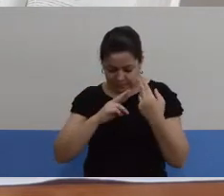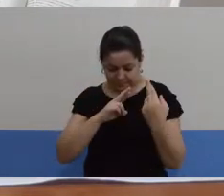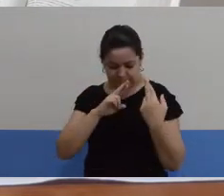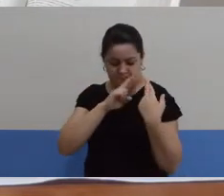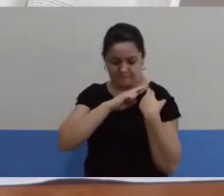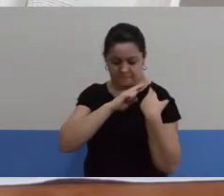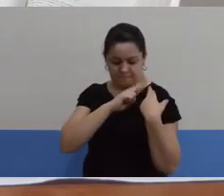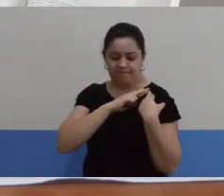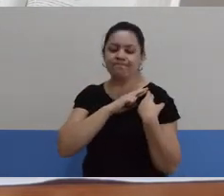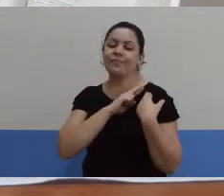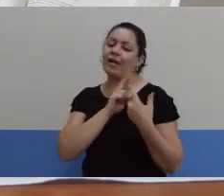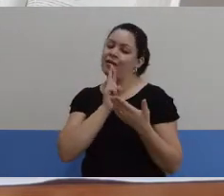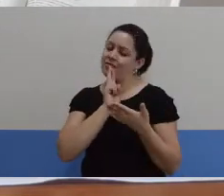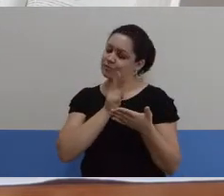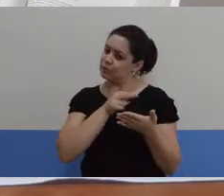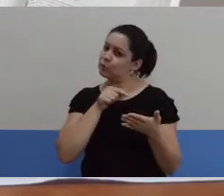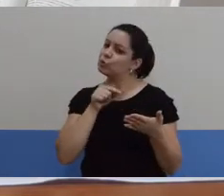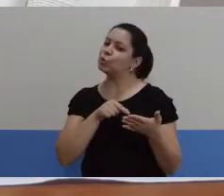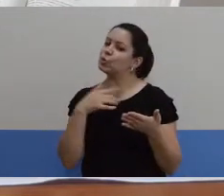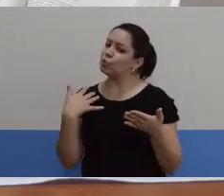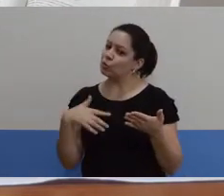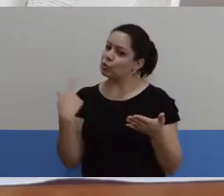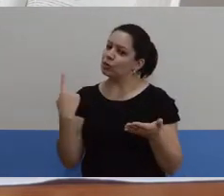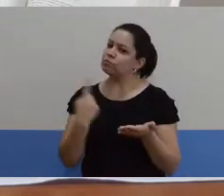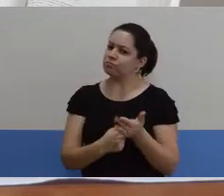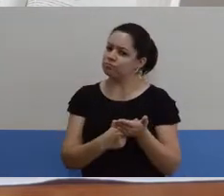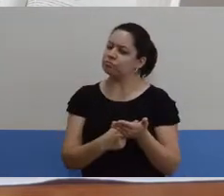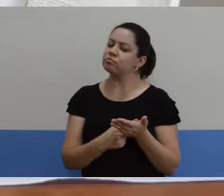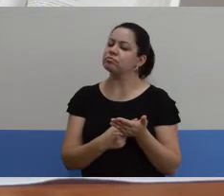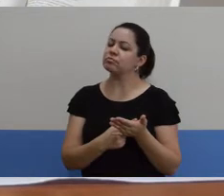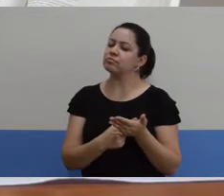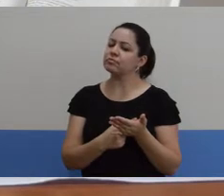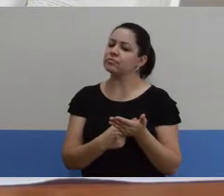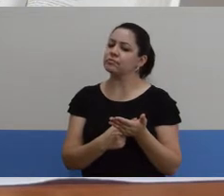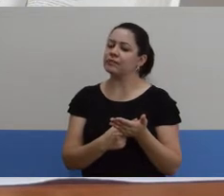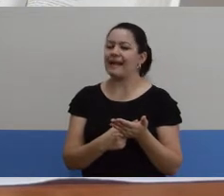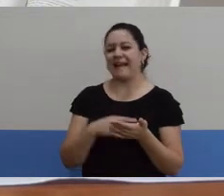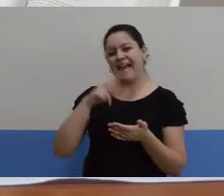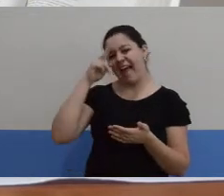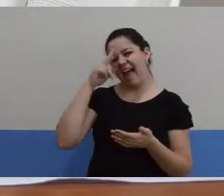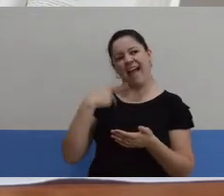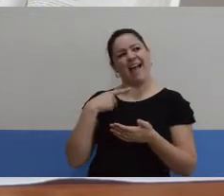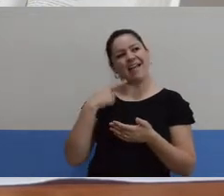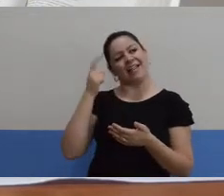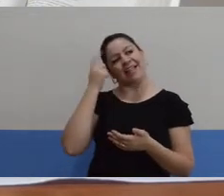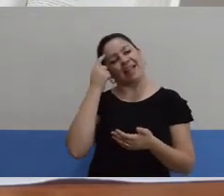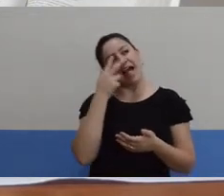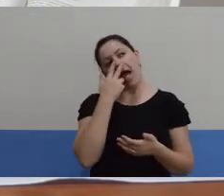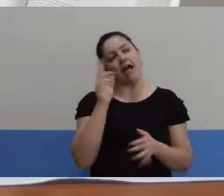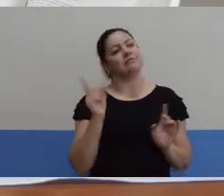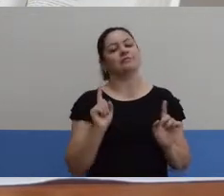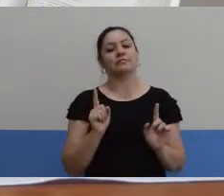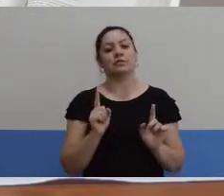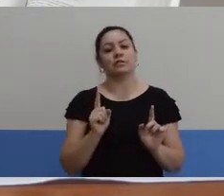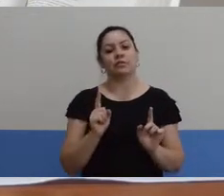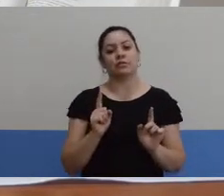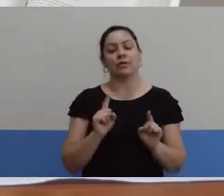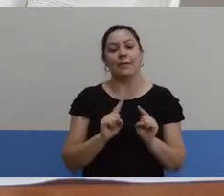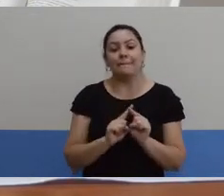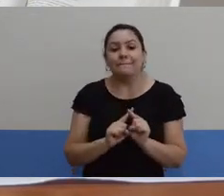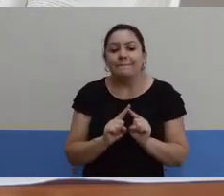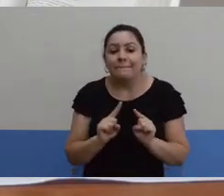nas respostas. Repito, não pode ser o que penso ou o que acho, mas aquilo que